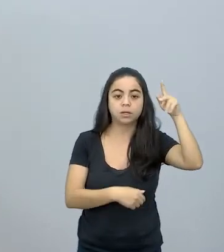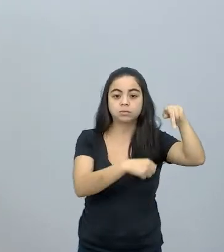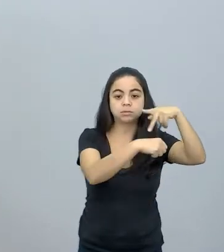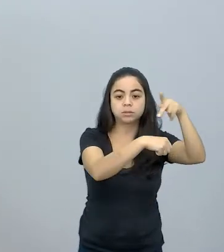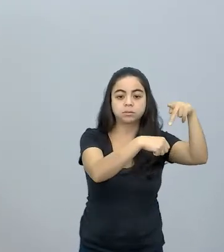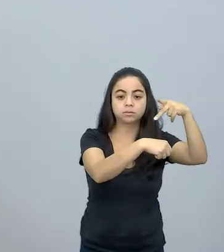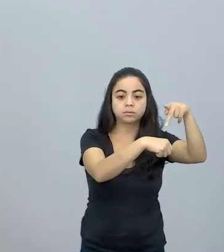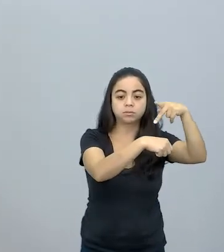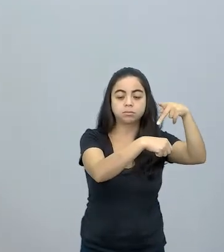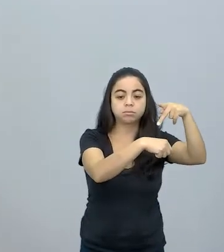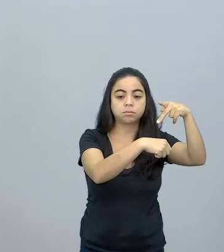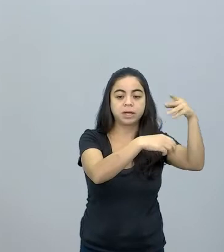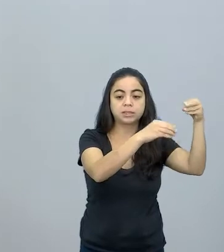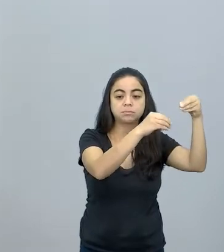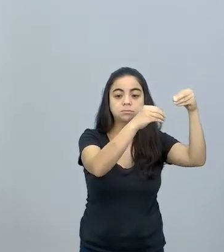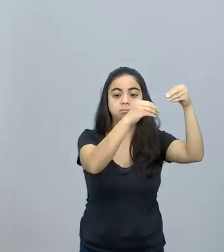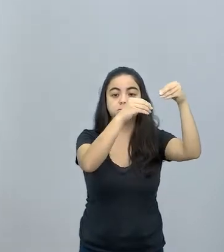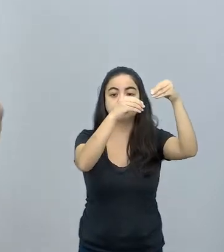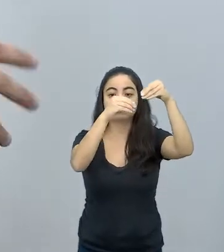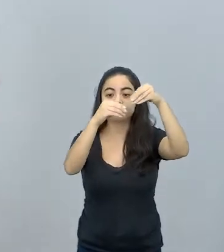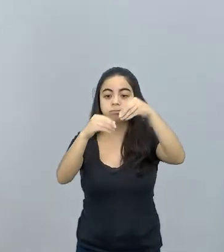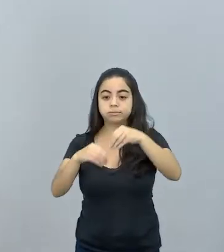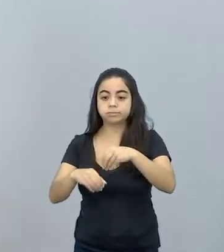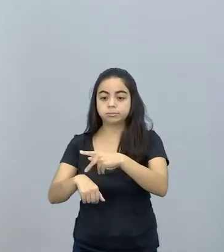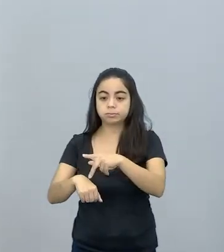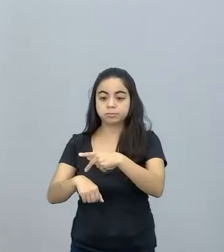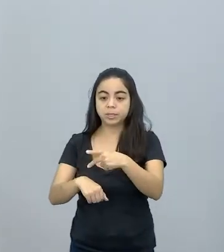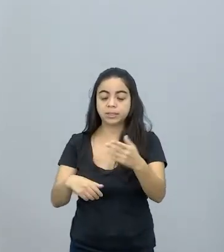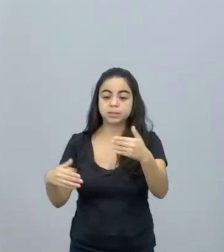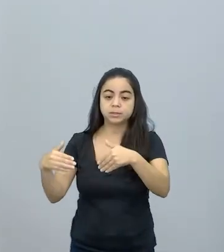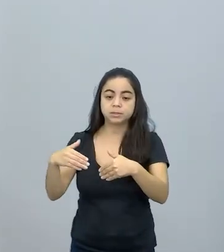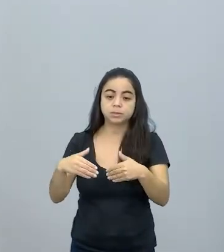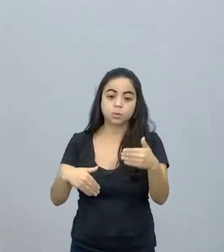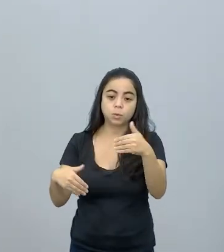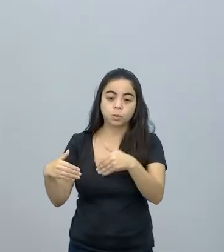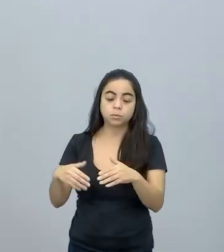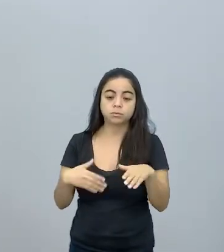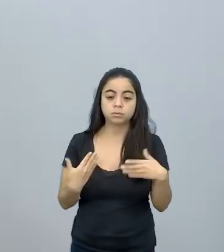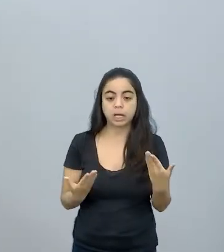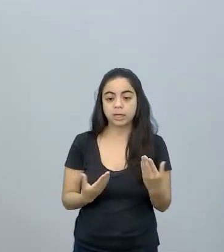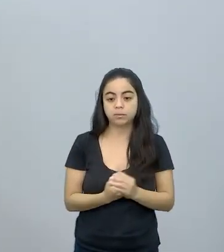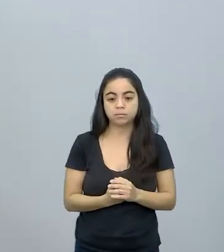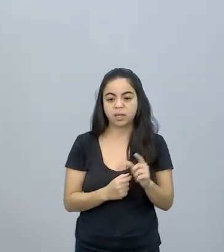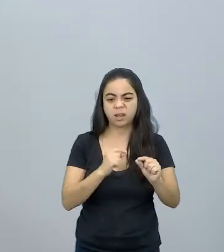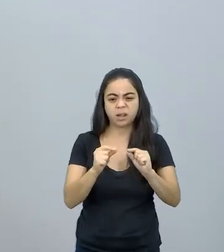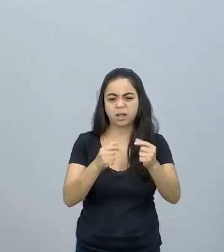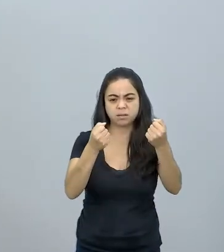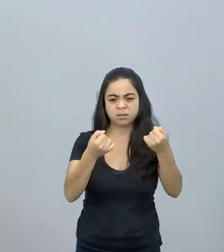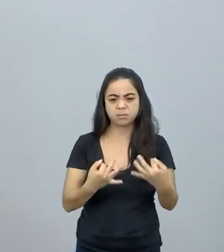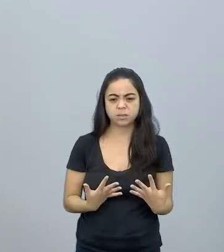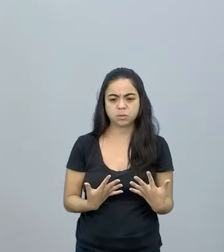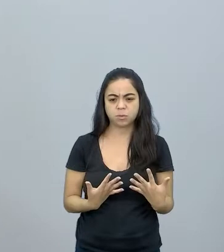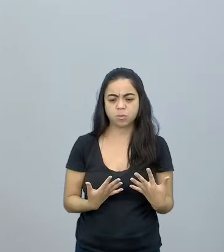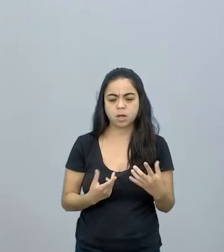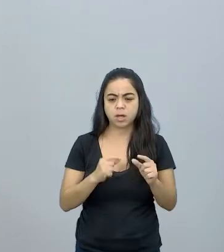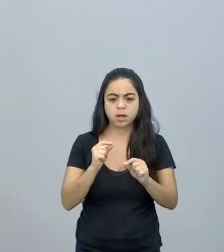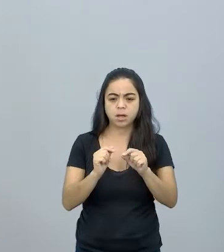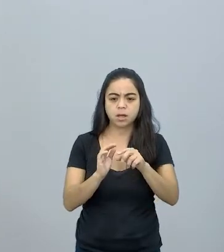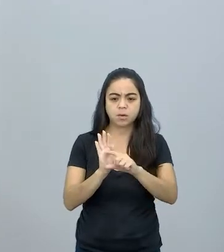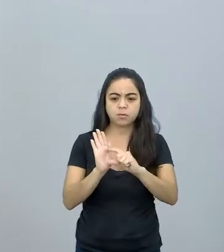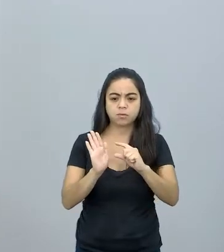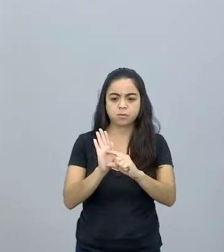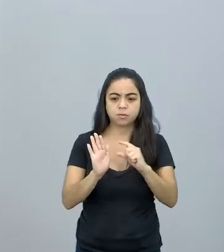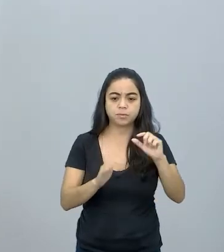determinada localidade e vão para outra, né? De acordo com quem? Bom, a gente estava vendo aí nas aulas que o